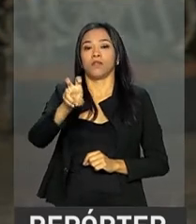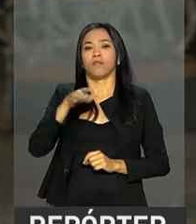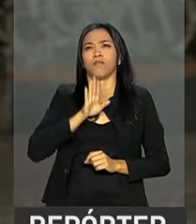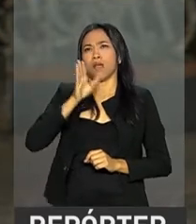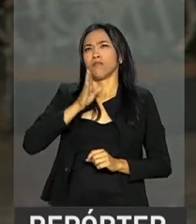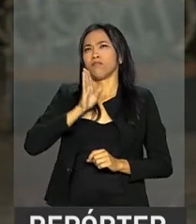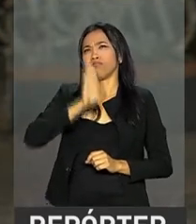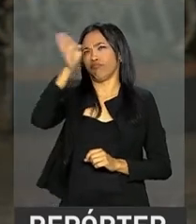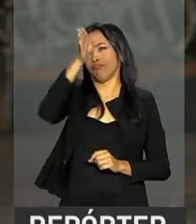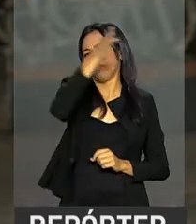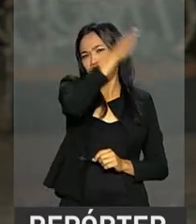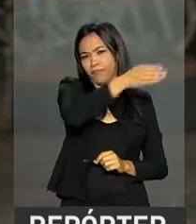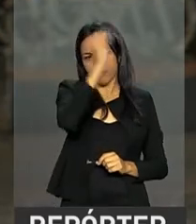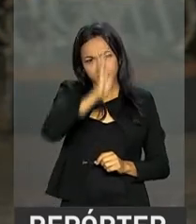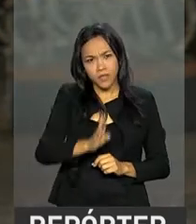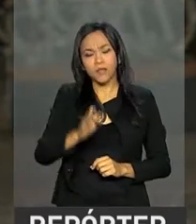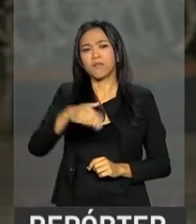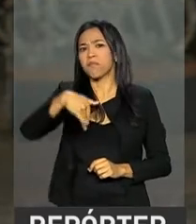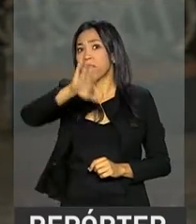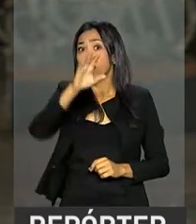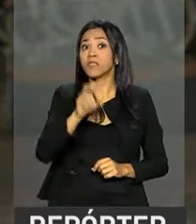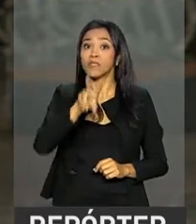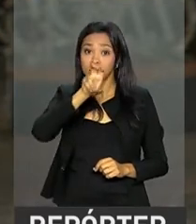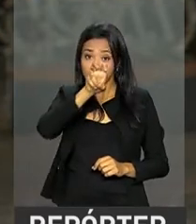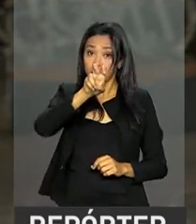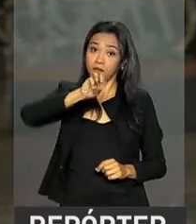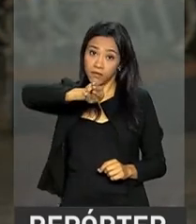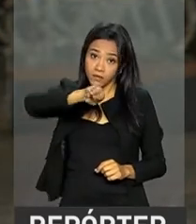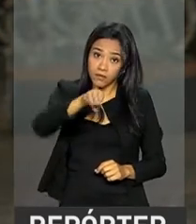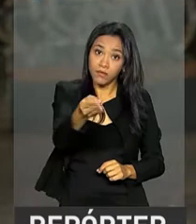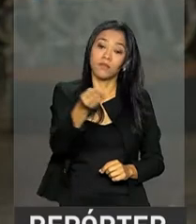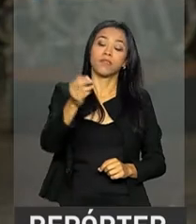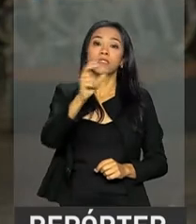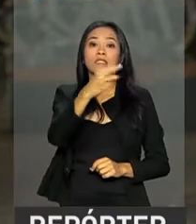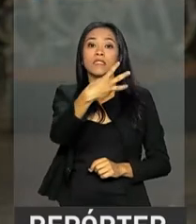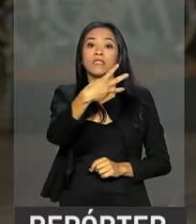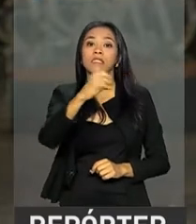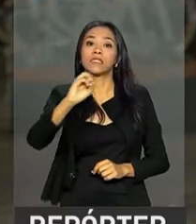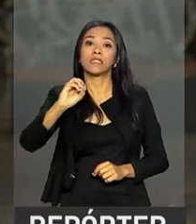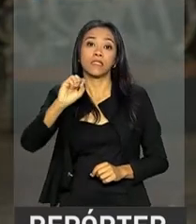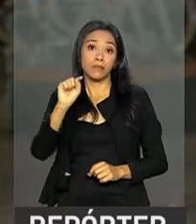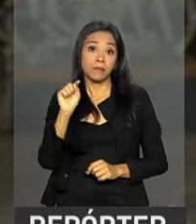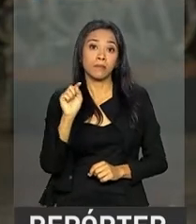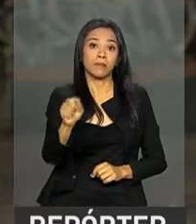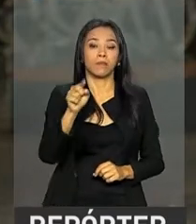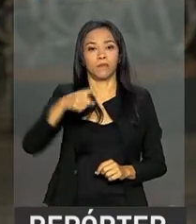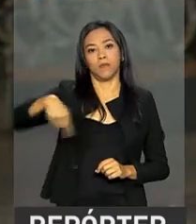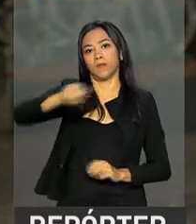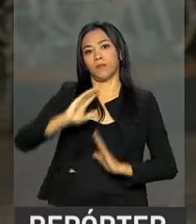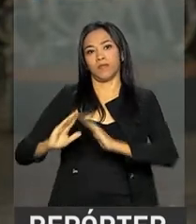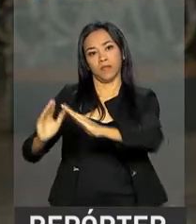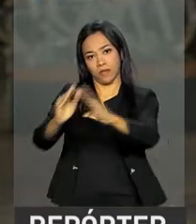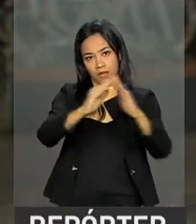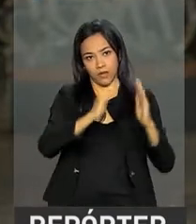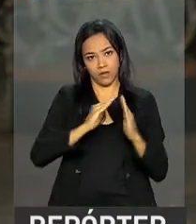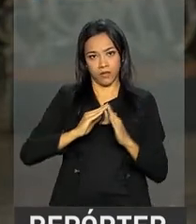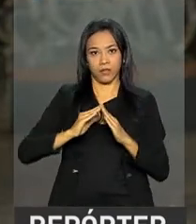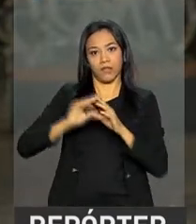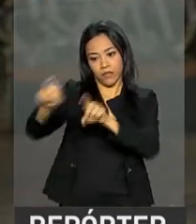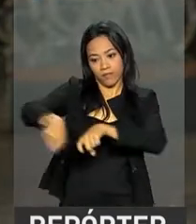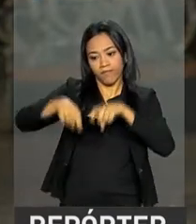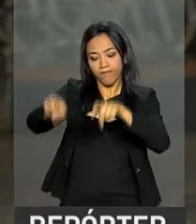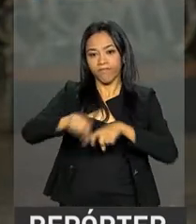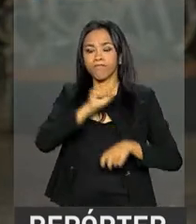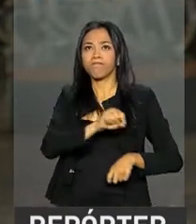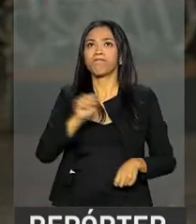país devem ser visitados carla mais de cinco milhões e 300 mil propriedades rurais estabelecimentos agropecuários em